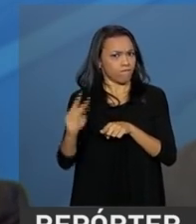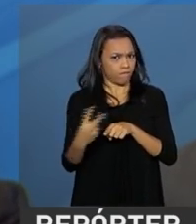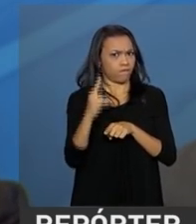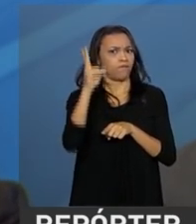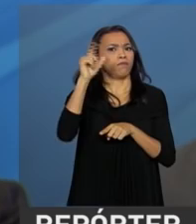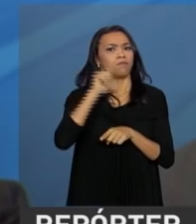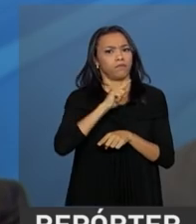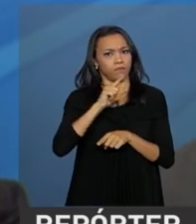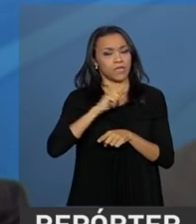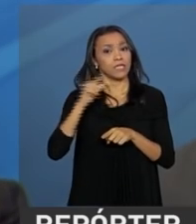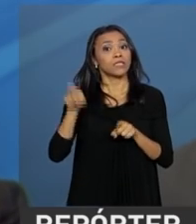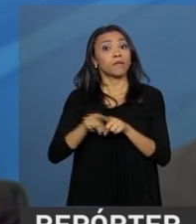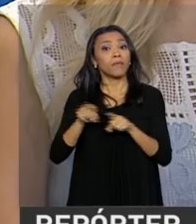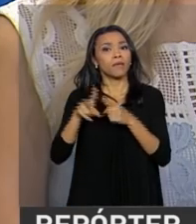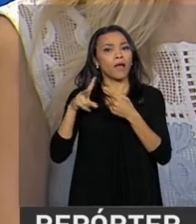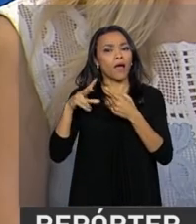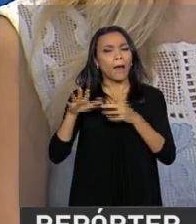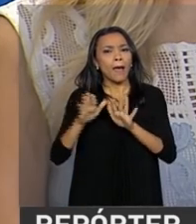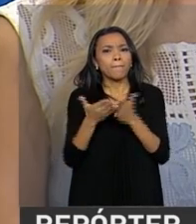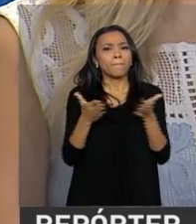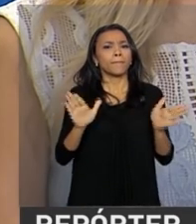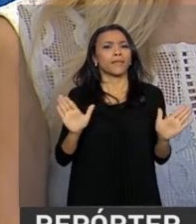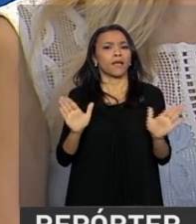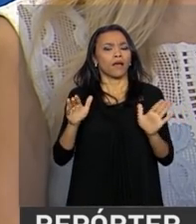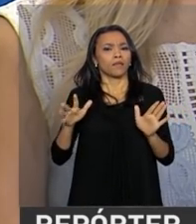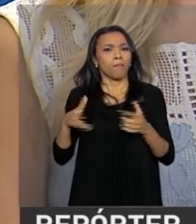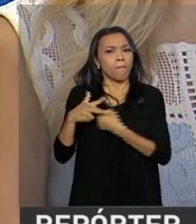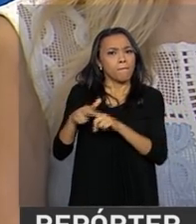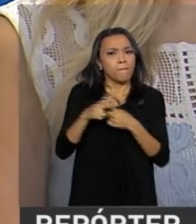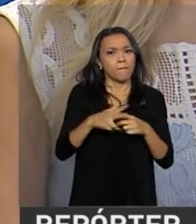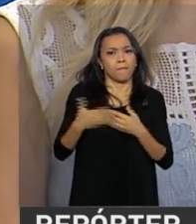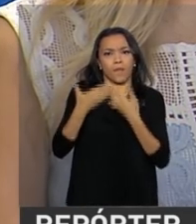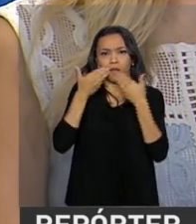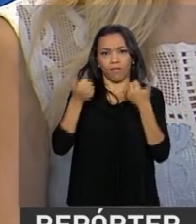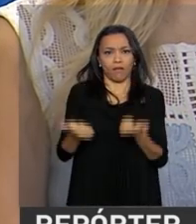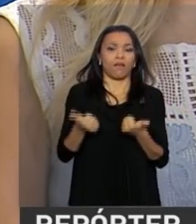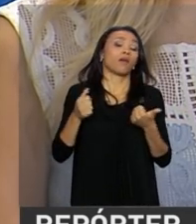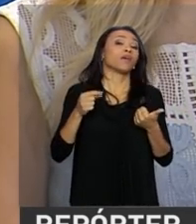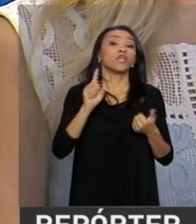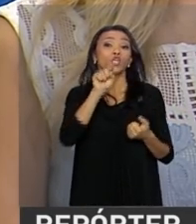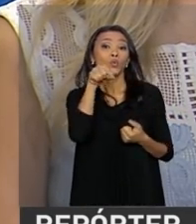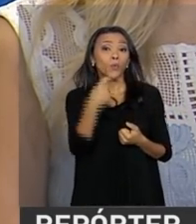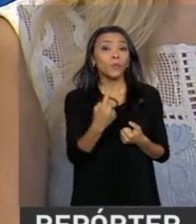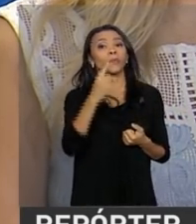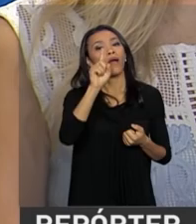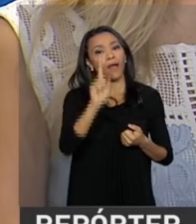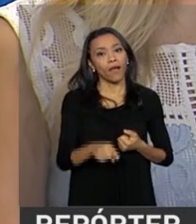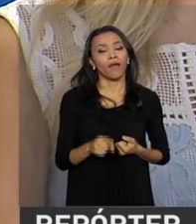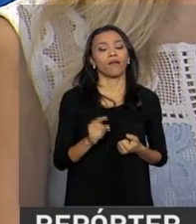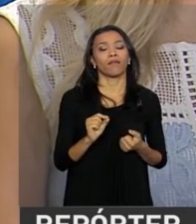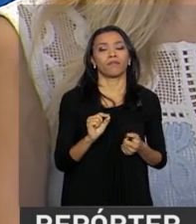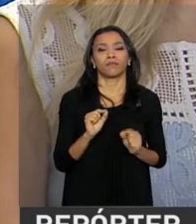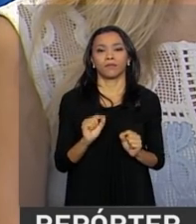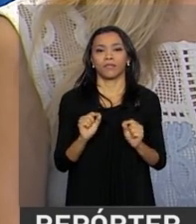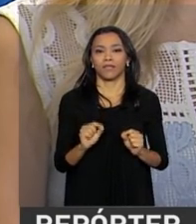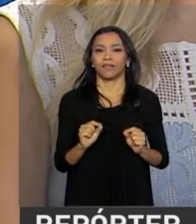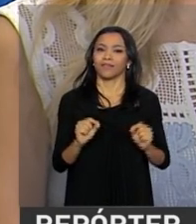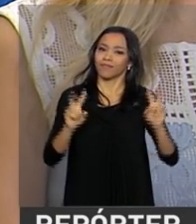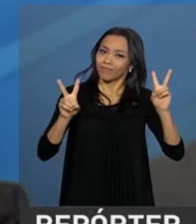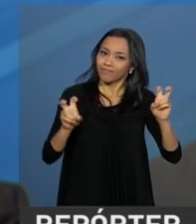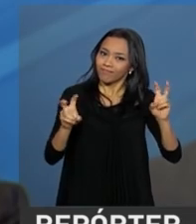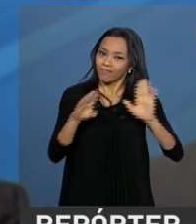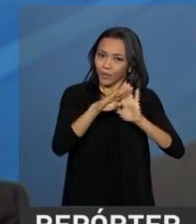valorizado e ampliado através de várias iniciativas, e uma delas é o programa Criança